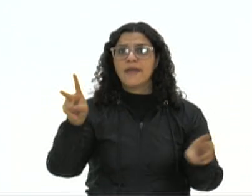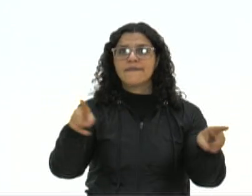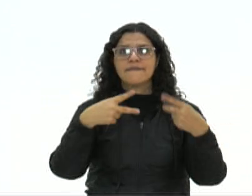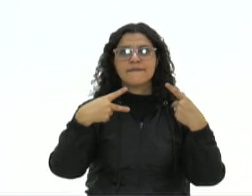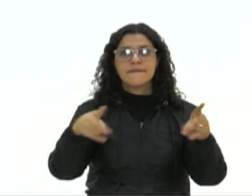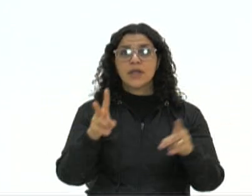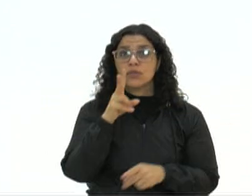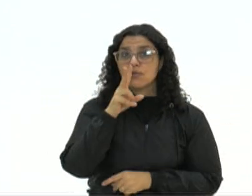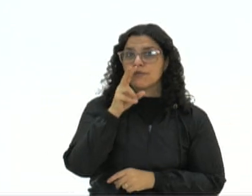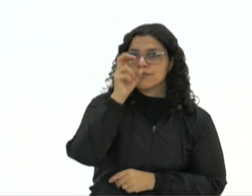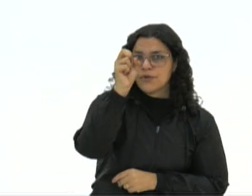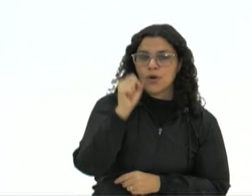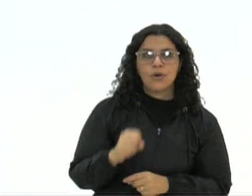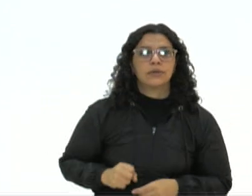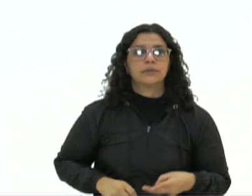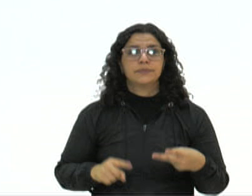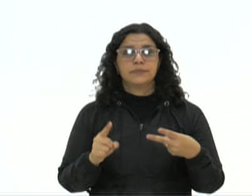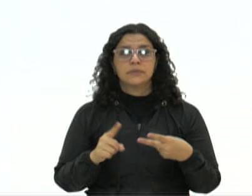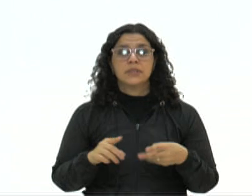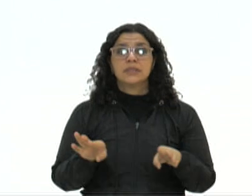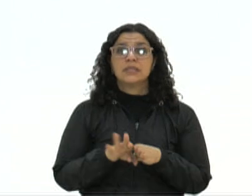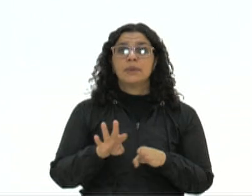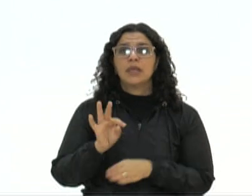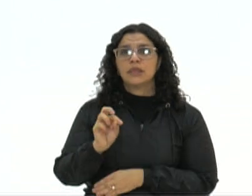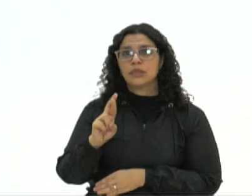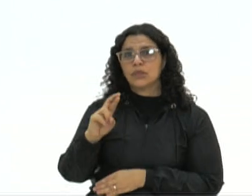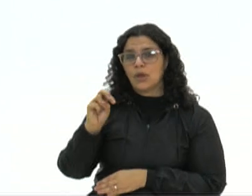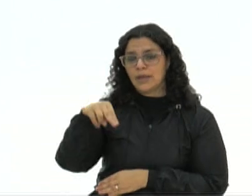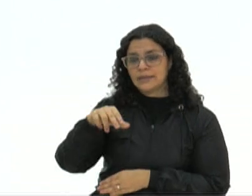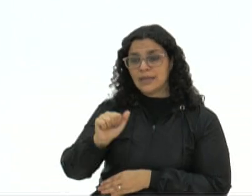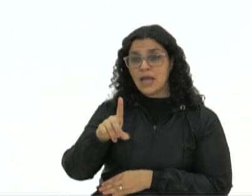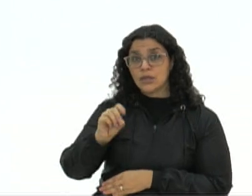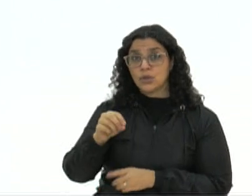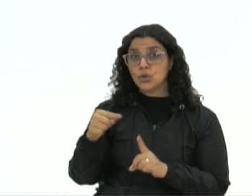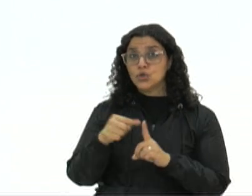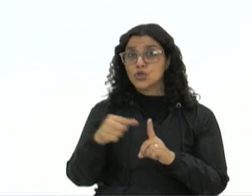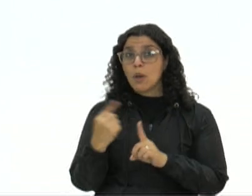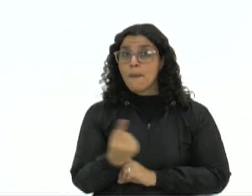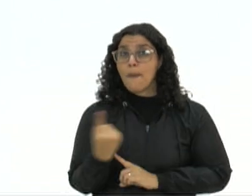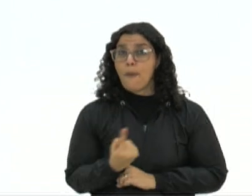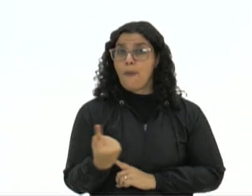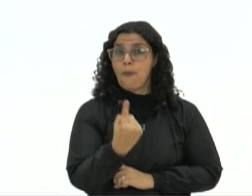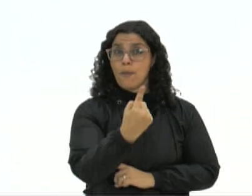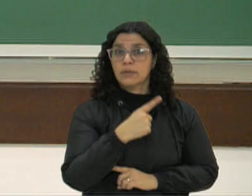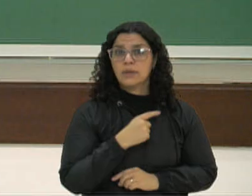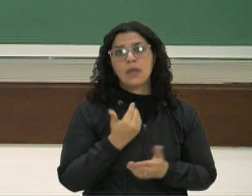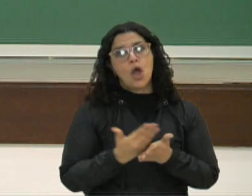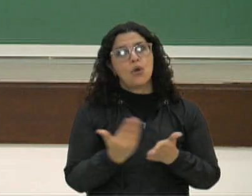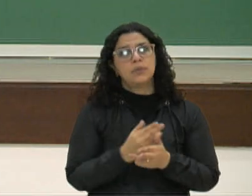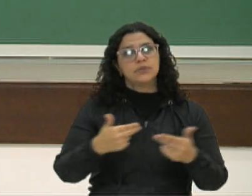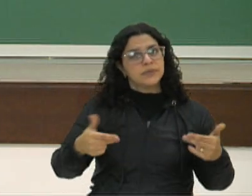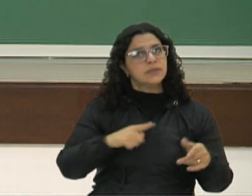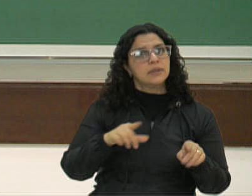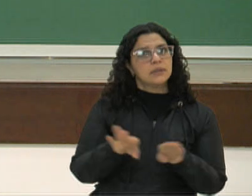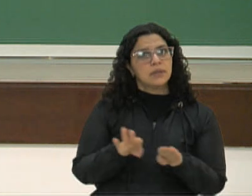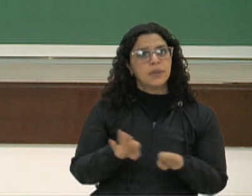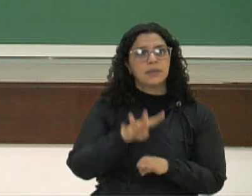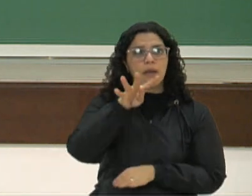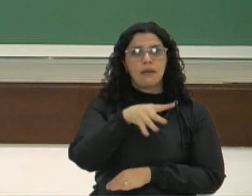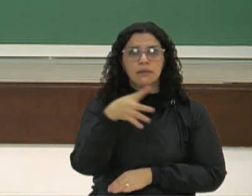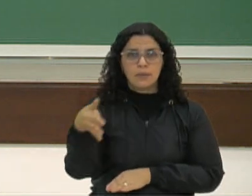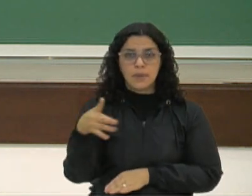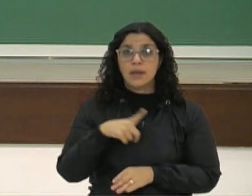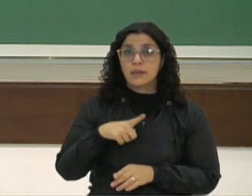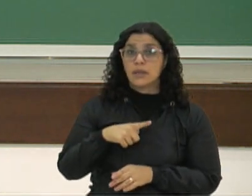mais violento, mais agressivo. E tornado, tufão e furacão são tipos de ciclones. Eles têm algumas diferenças, tem a diferença